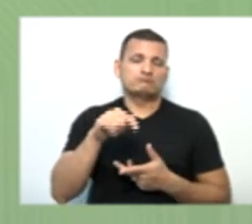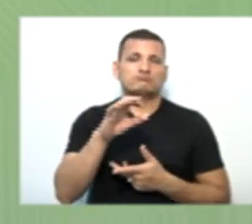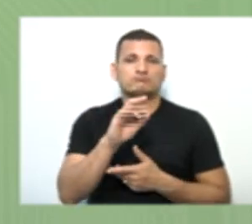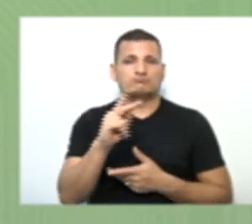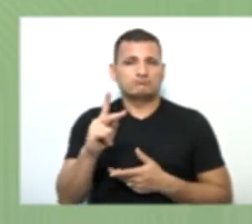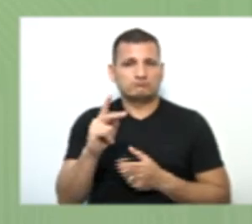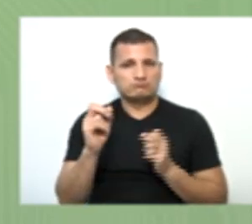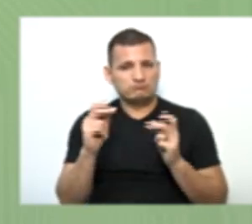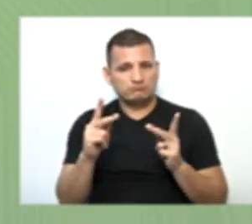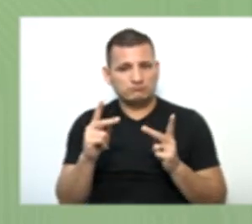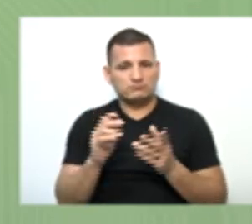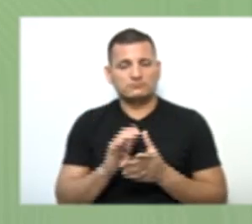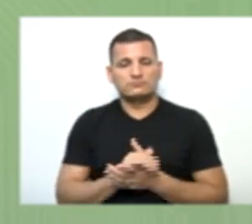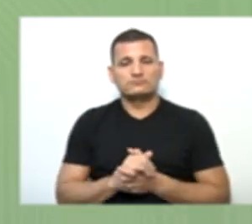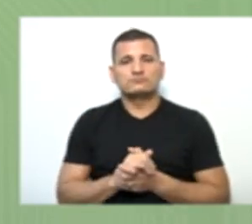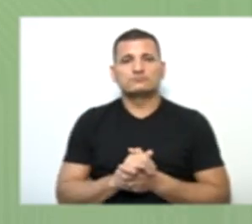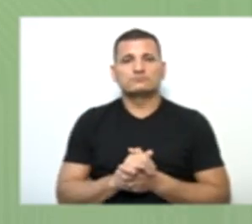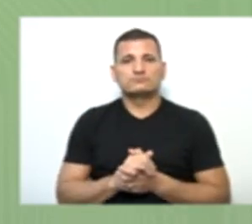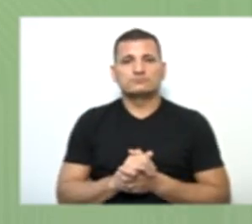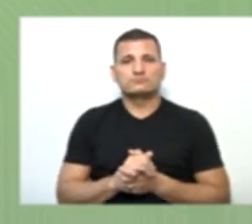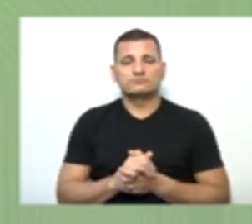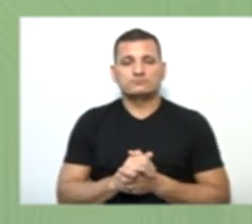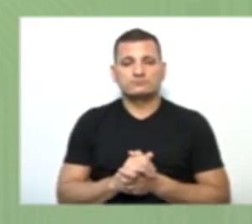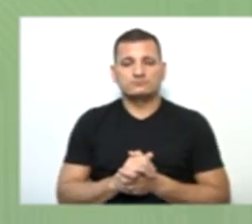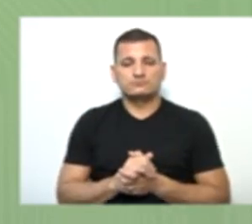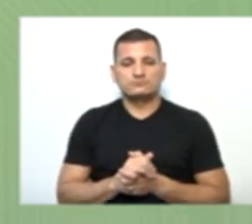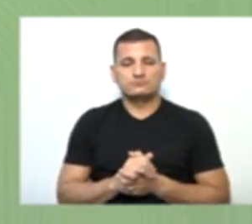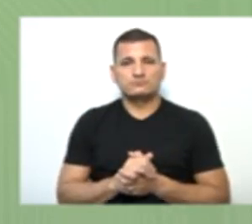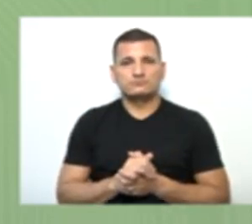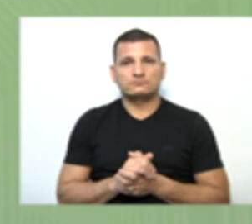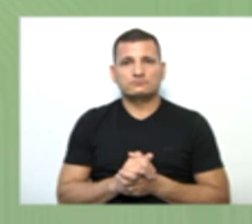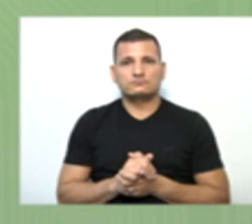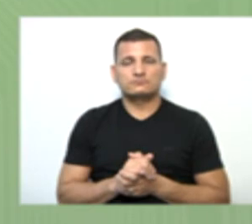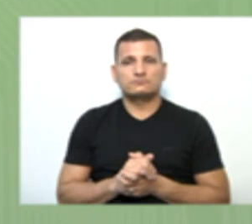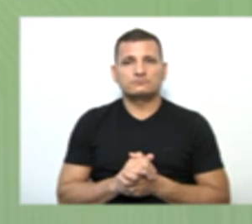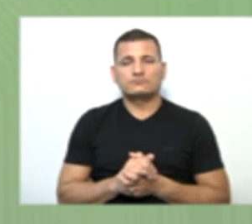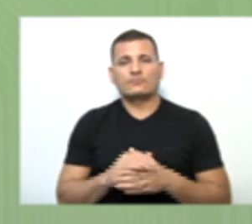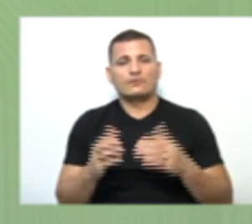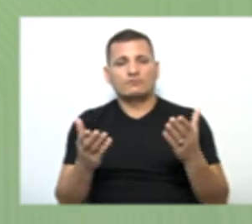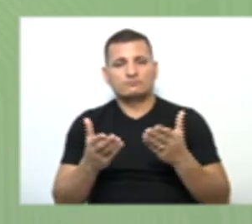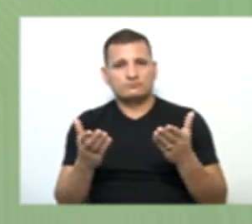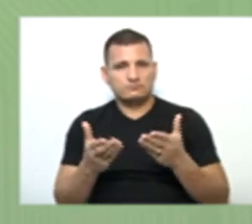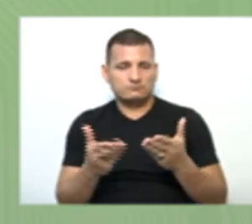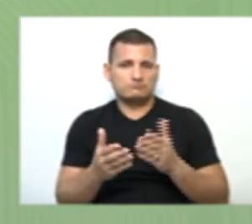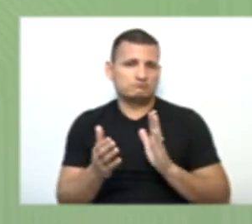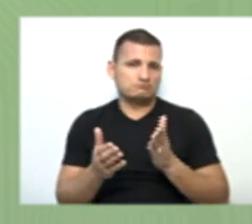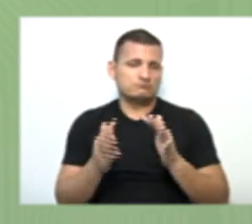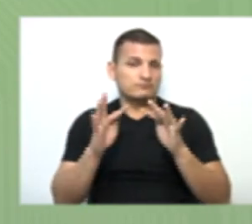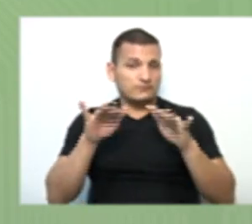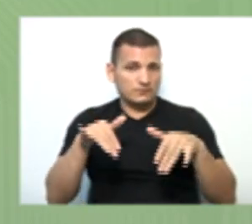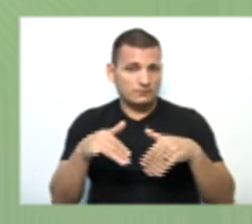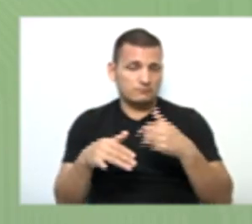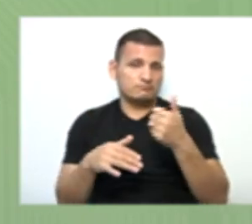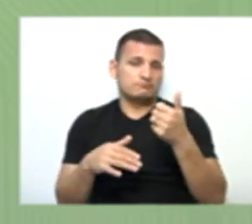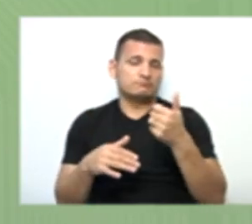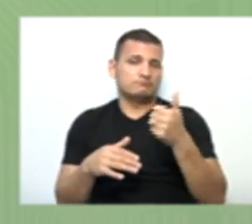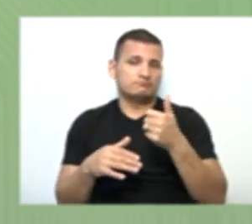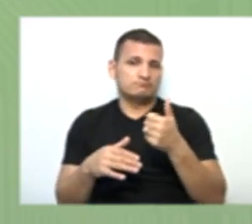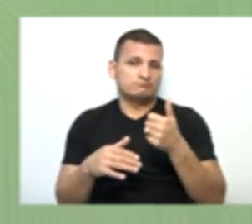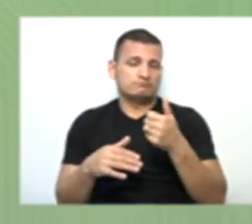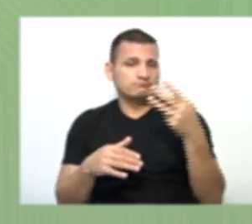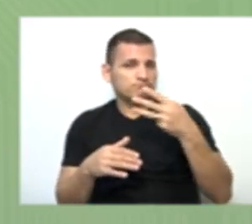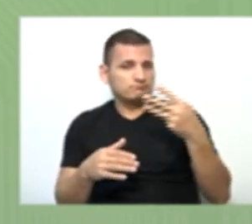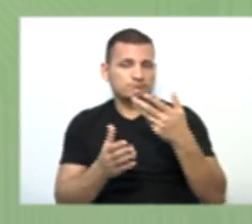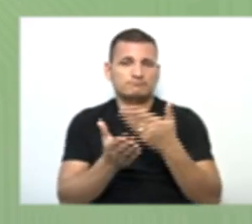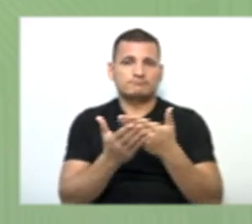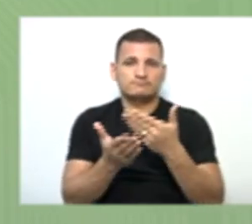ok? Bom, meus queridos, né, chegamos mais ao finalzinho da nossa